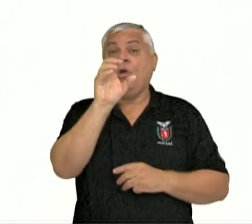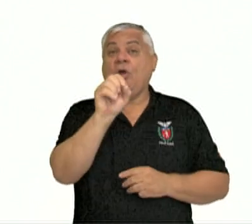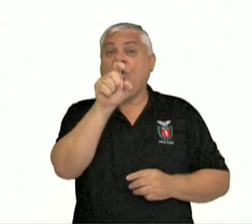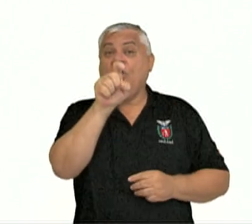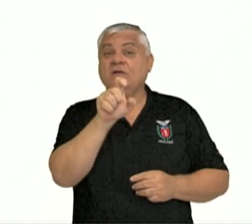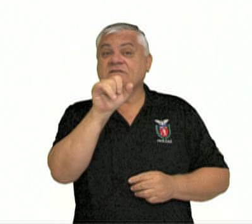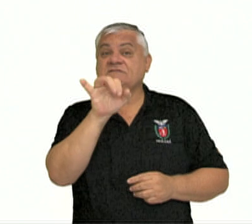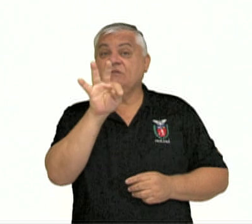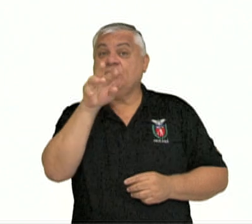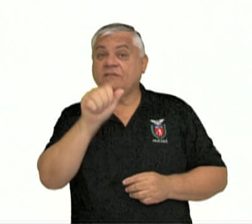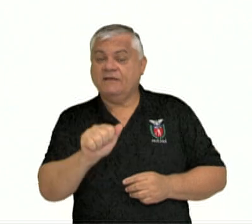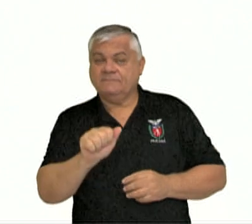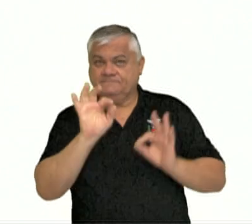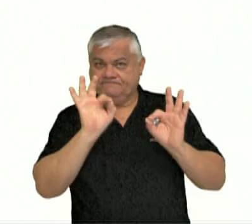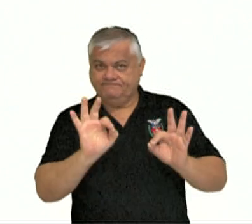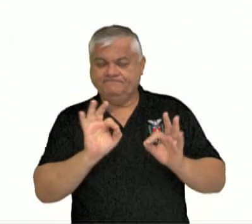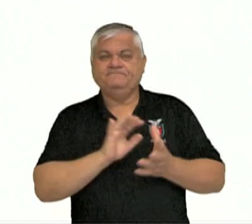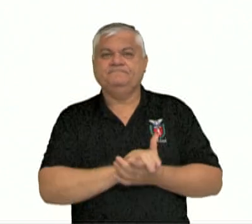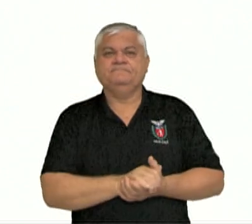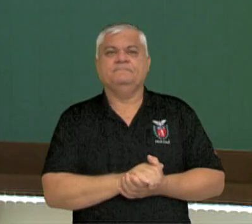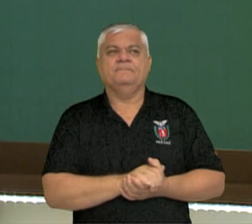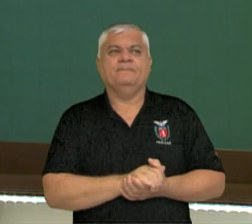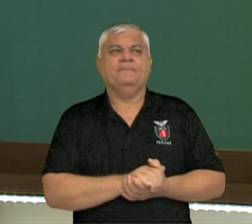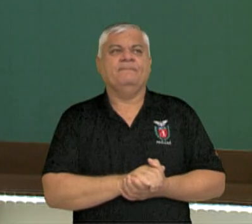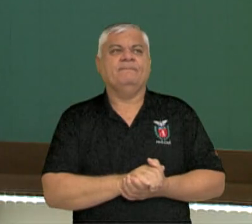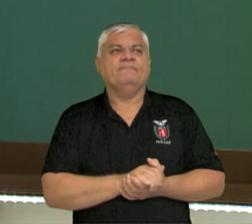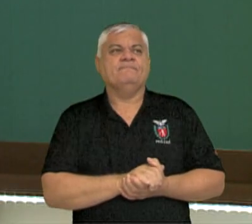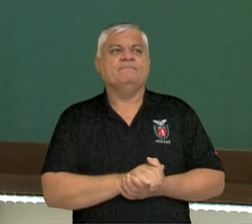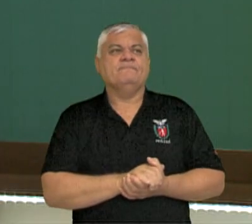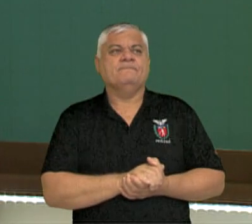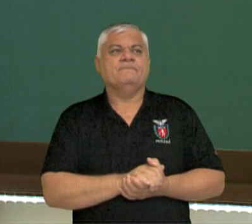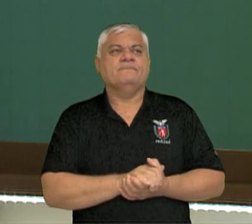oxítonas, certo? Vamos lá então?